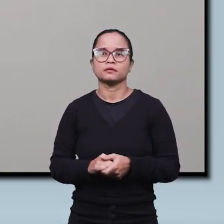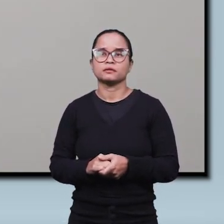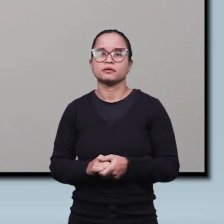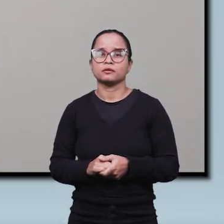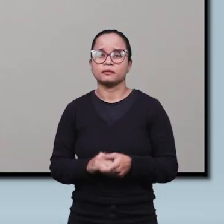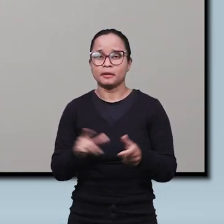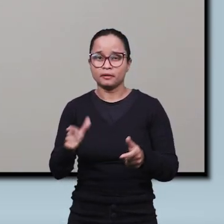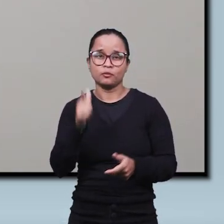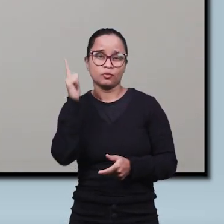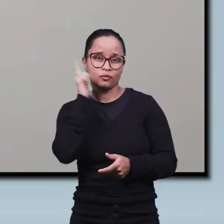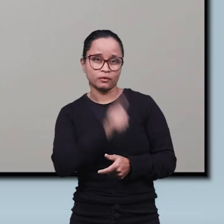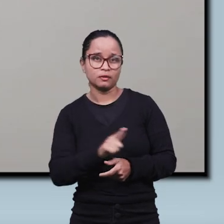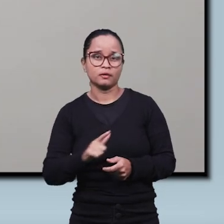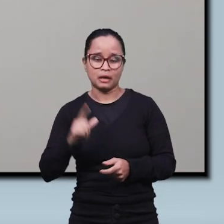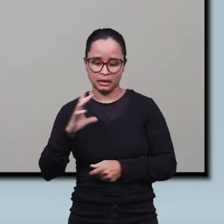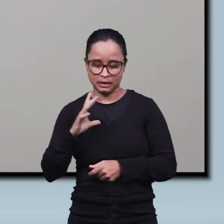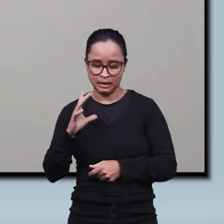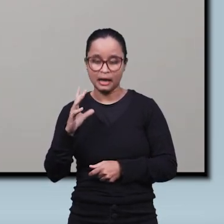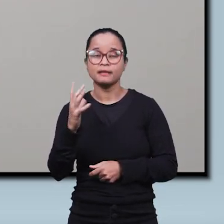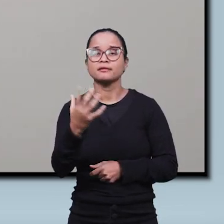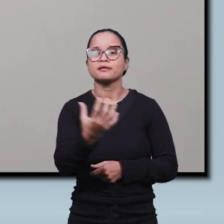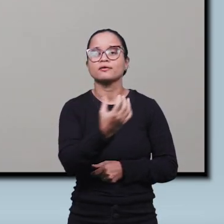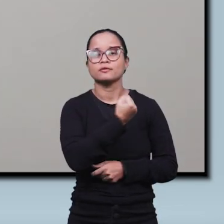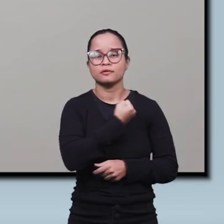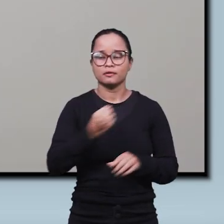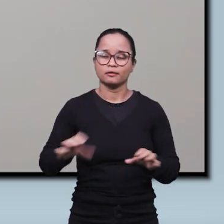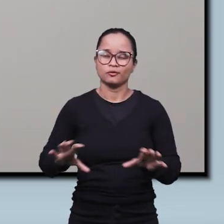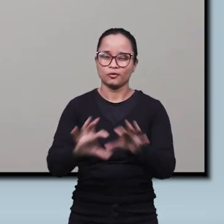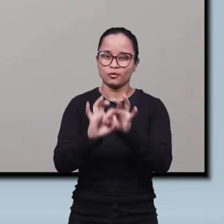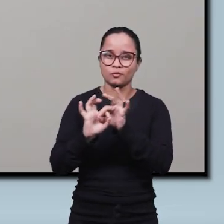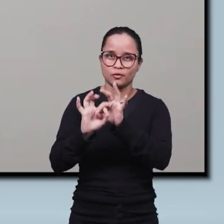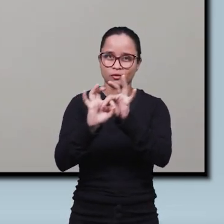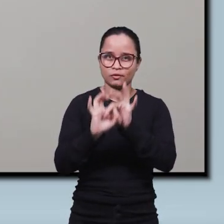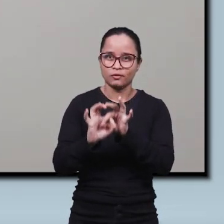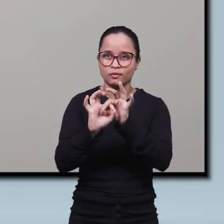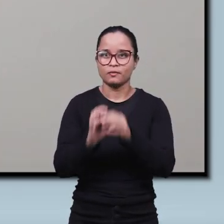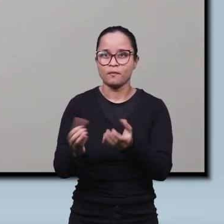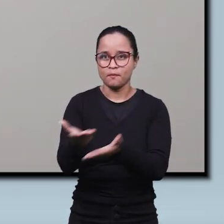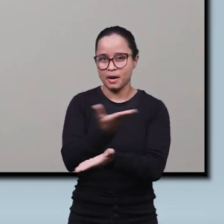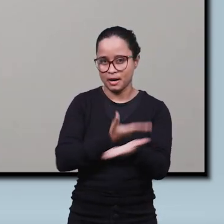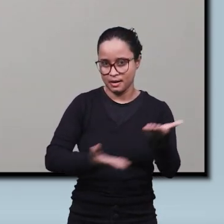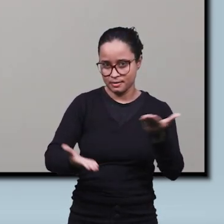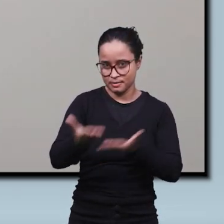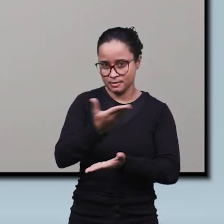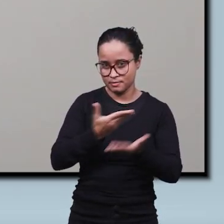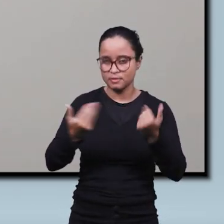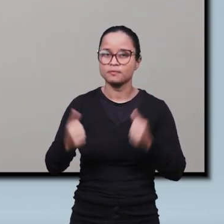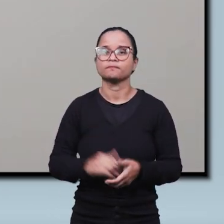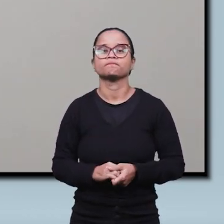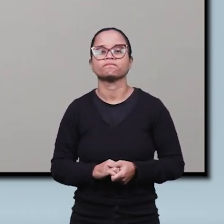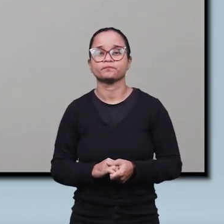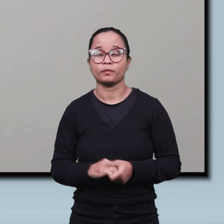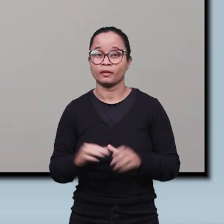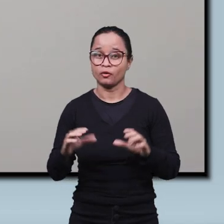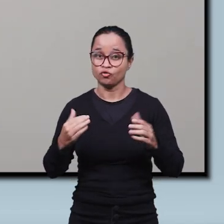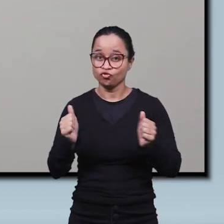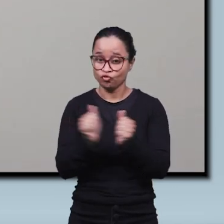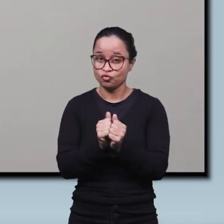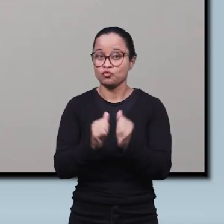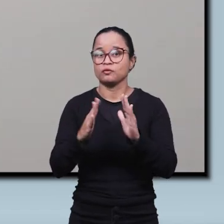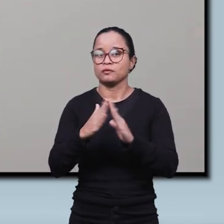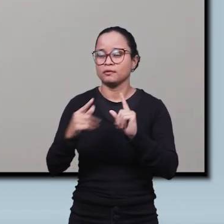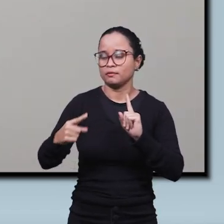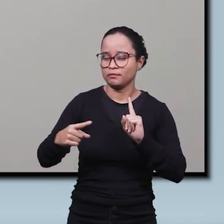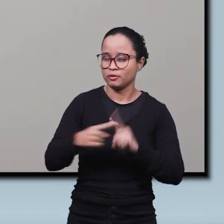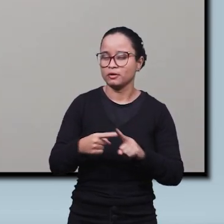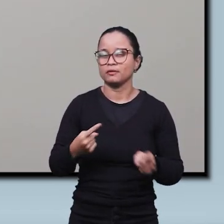O acesso à salvação, à comunhão, à participação no corpo, oferecer